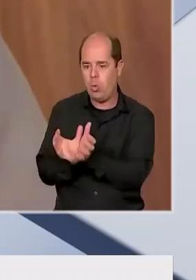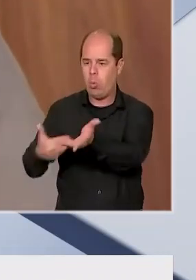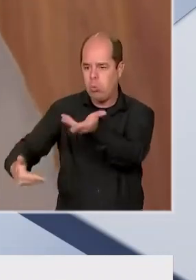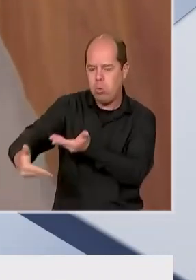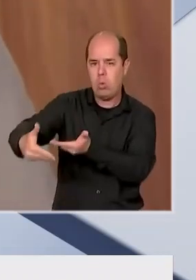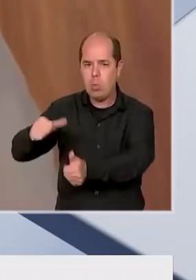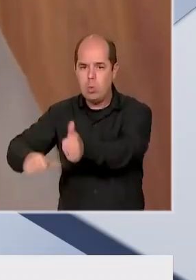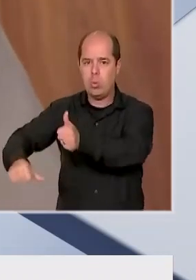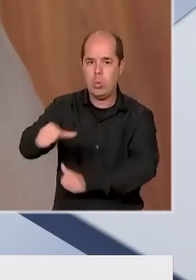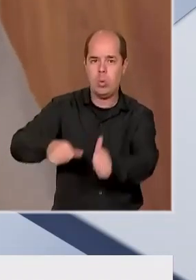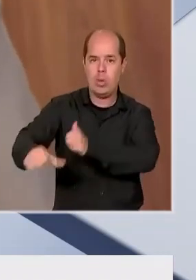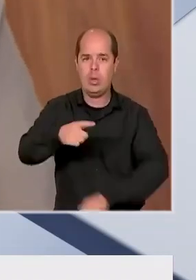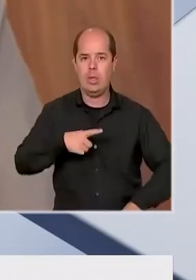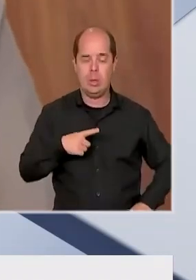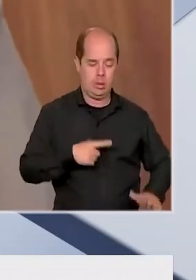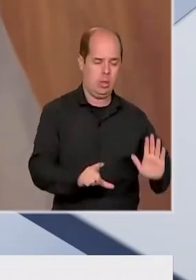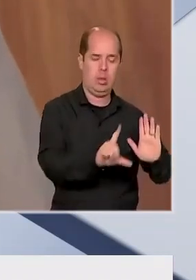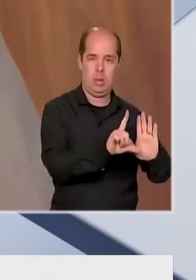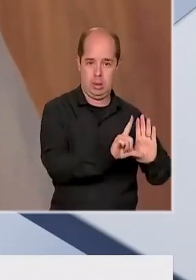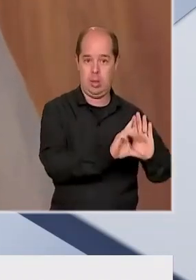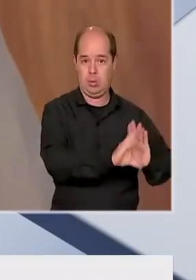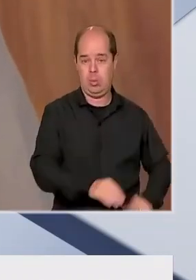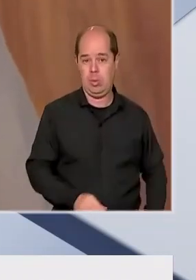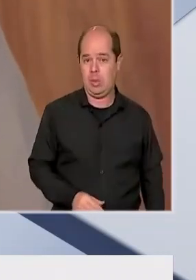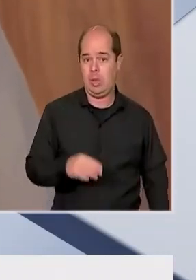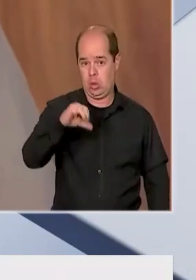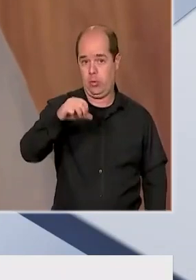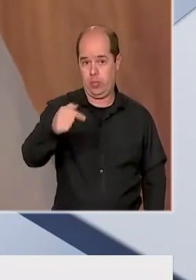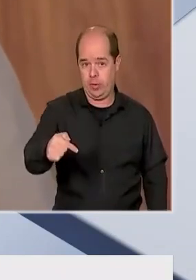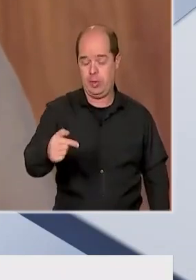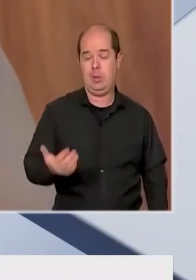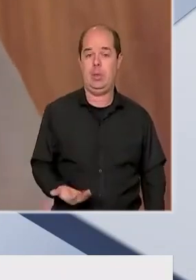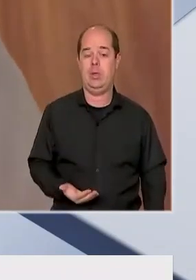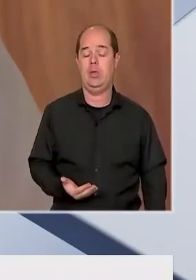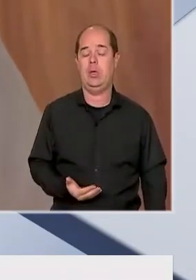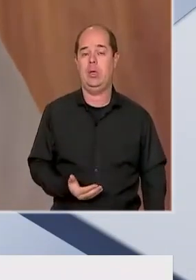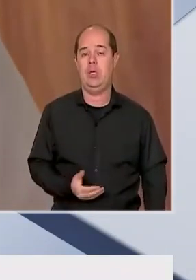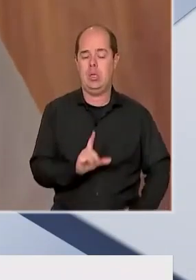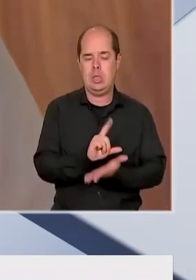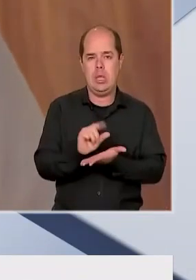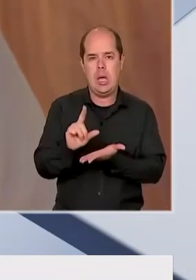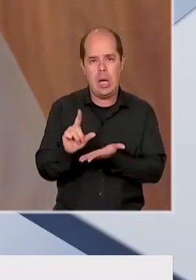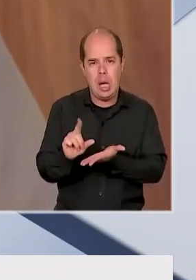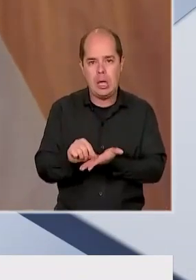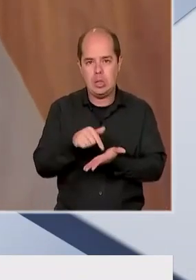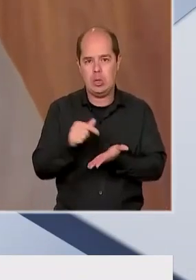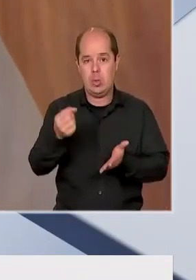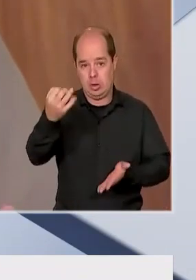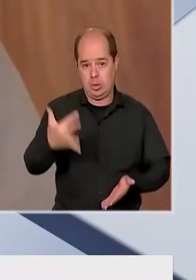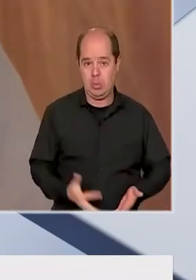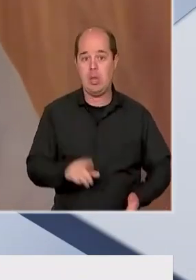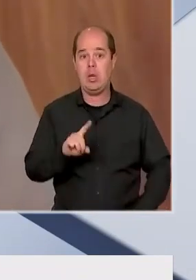configuração anterior de Milícias de um lado Comando Vermelho PCC do outro isso aí acabou o